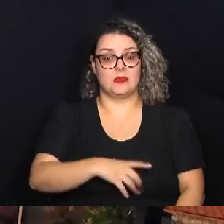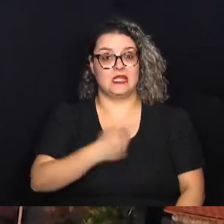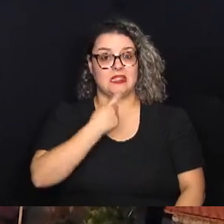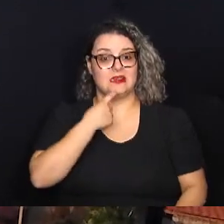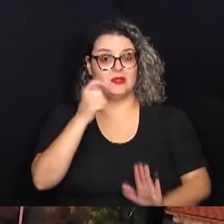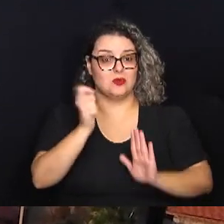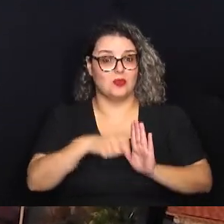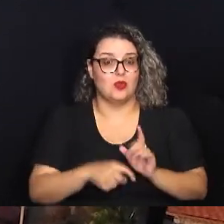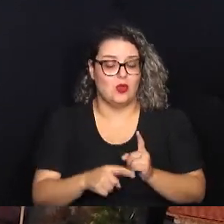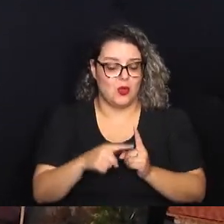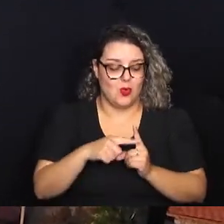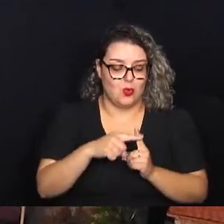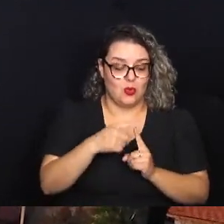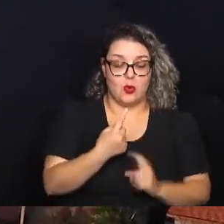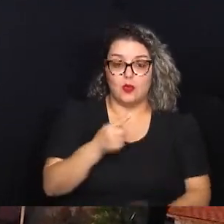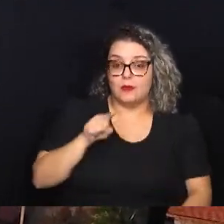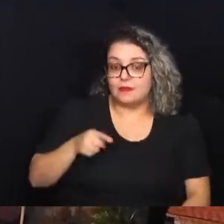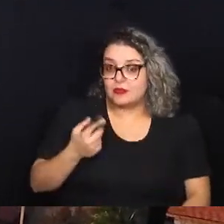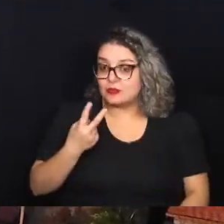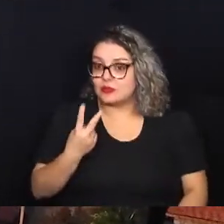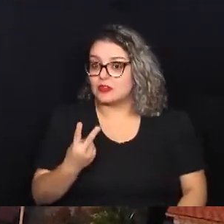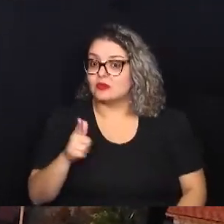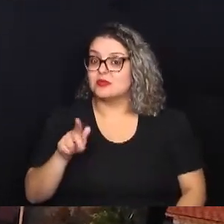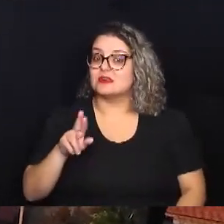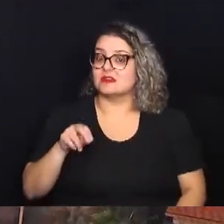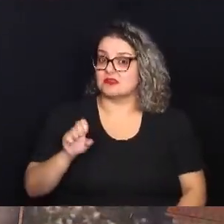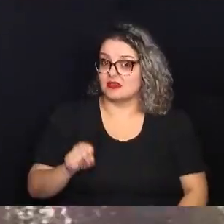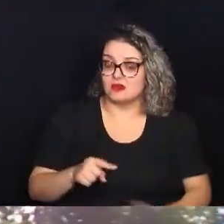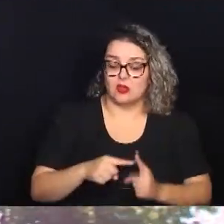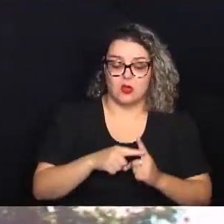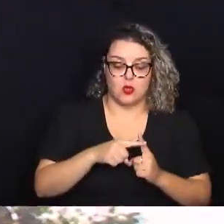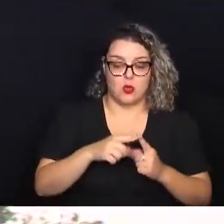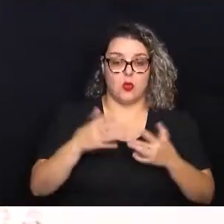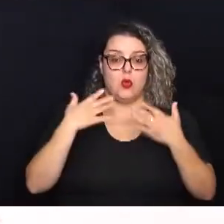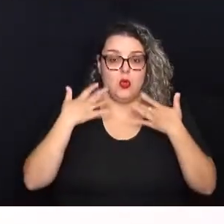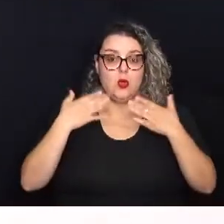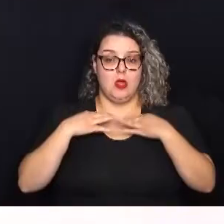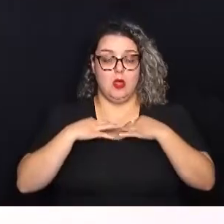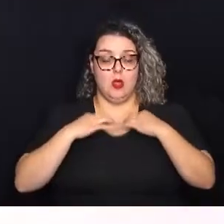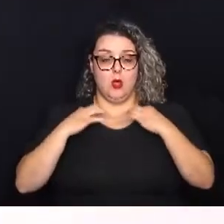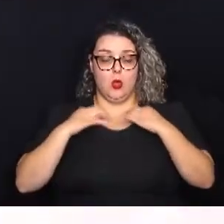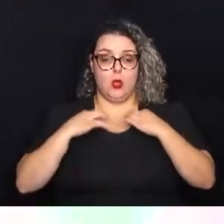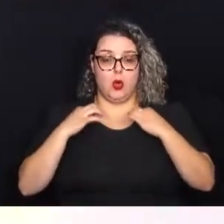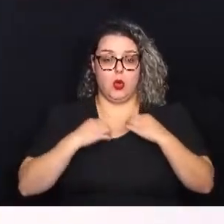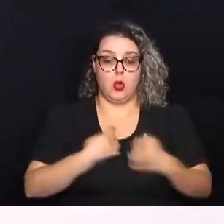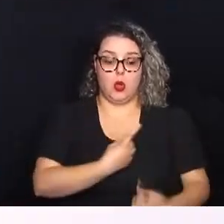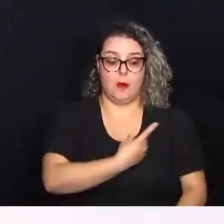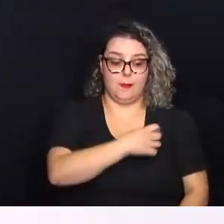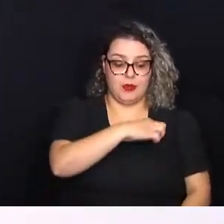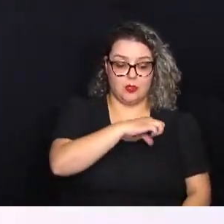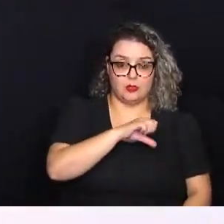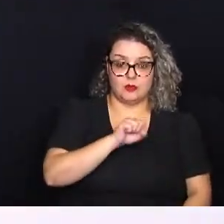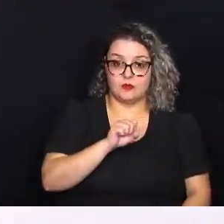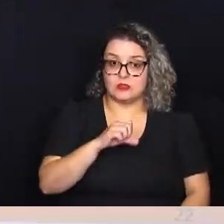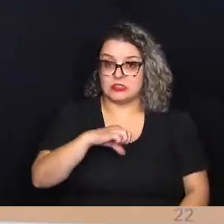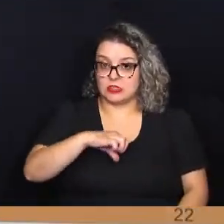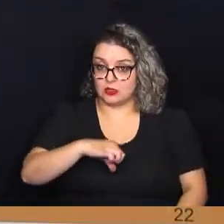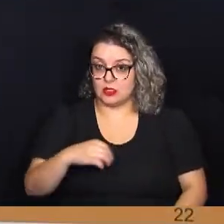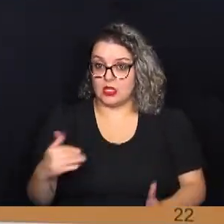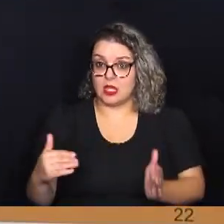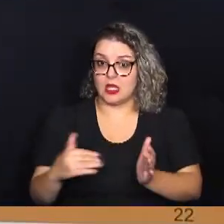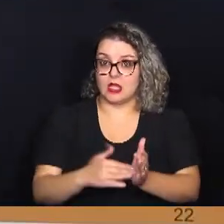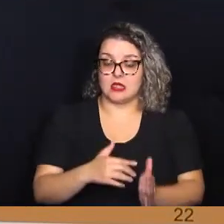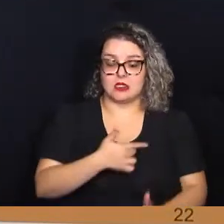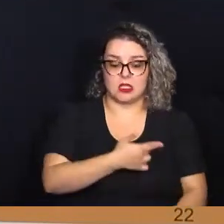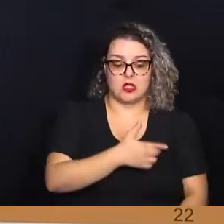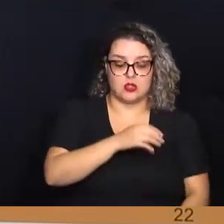Campinas registrou um momento de 1,2 graus na média das temperaturas máximas no período entre 1989